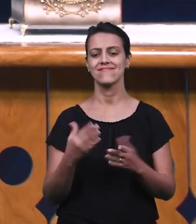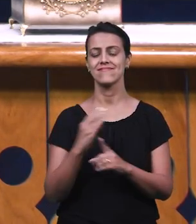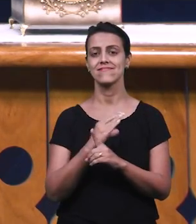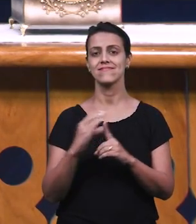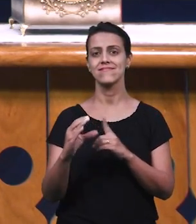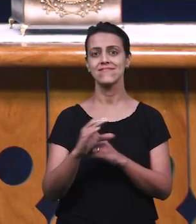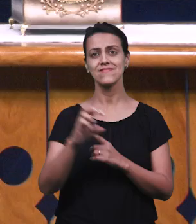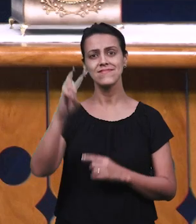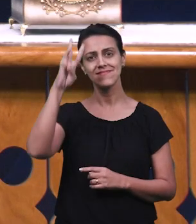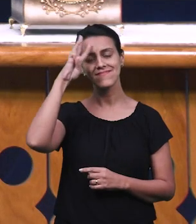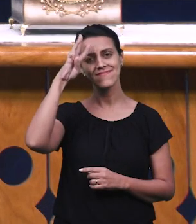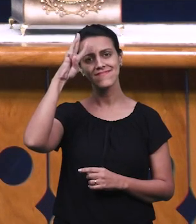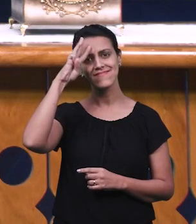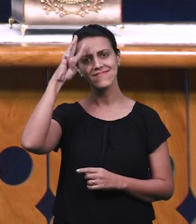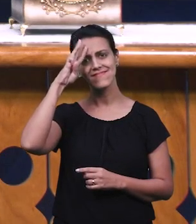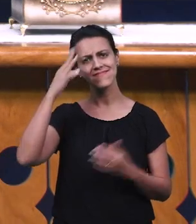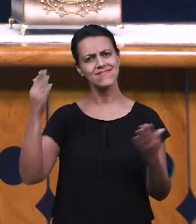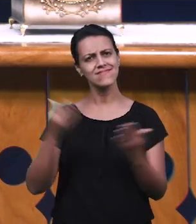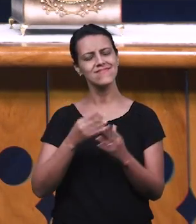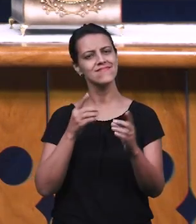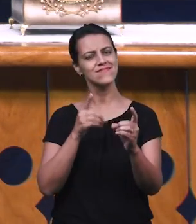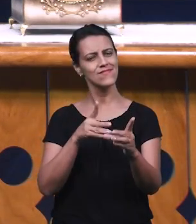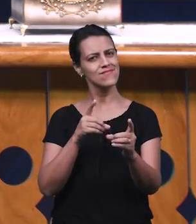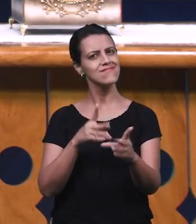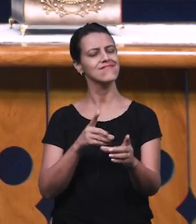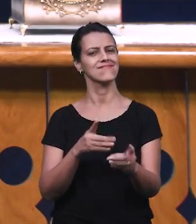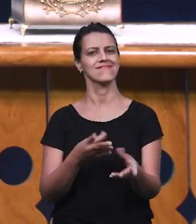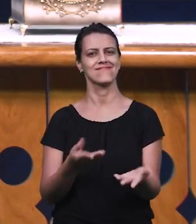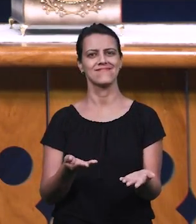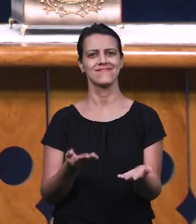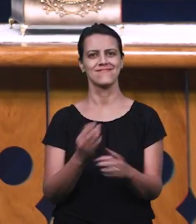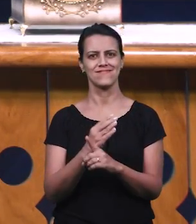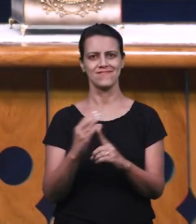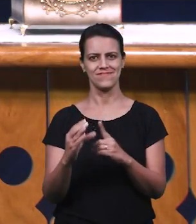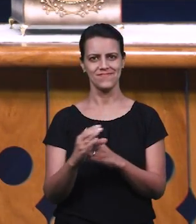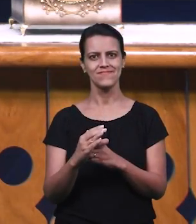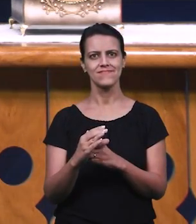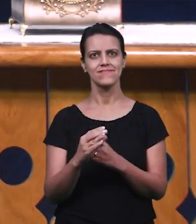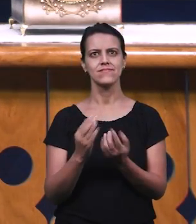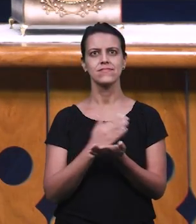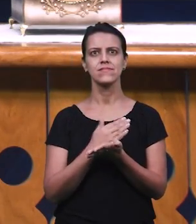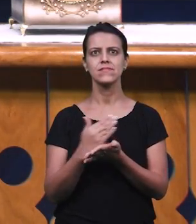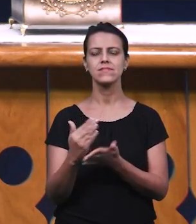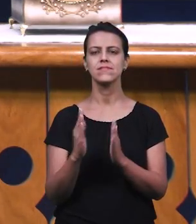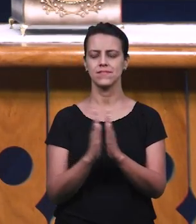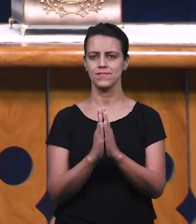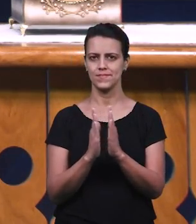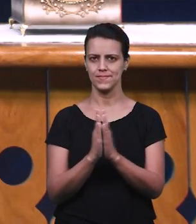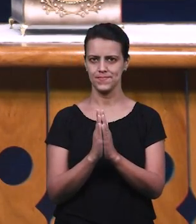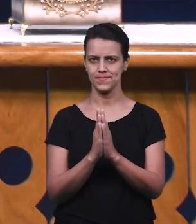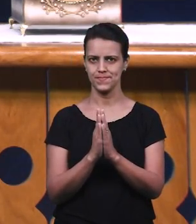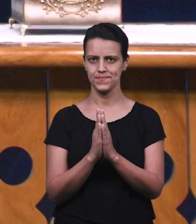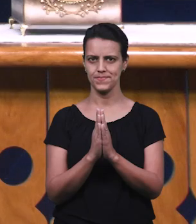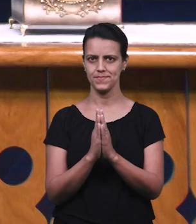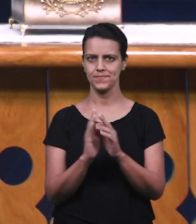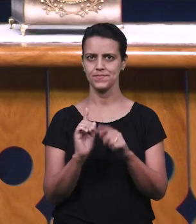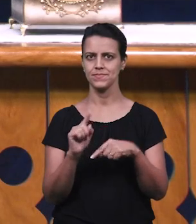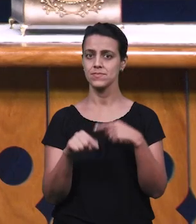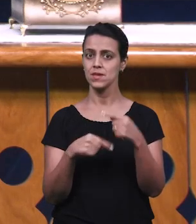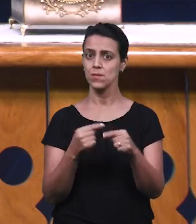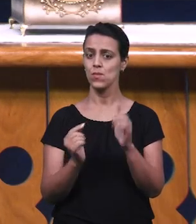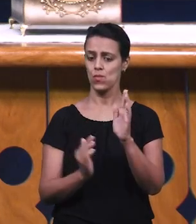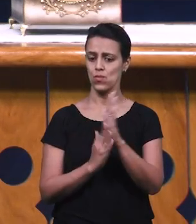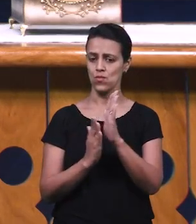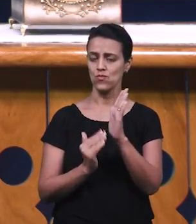que é um culto doutrinário. Nós vamos dar início agora com a oração, vamos cantar